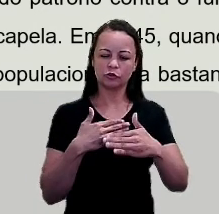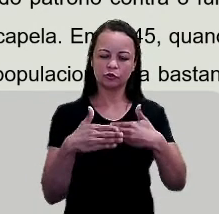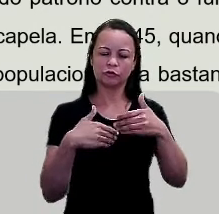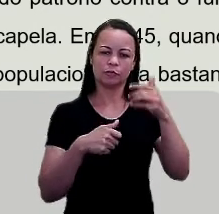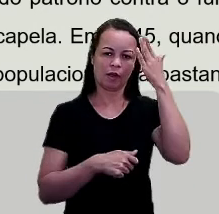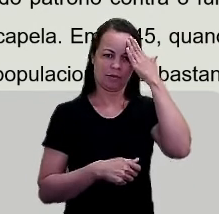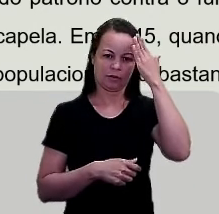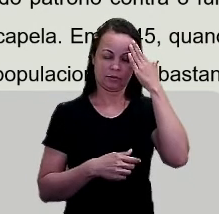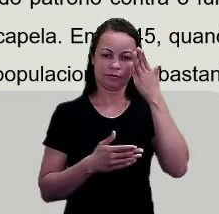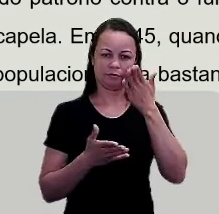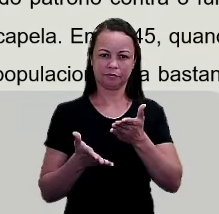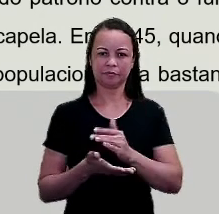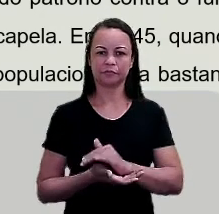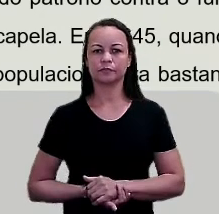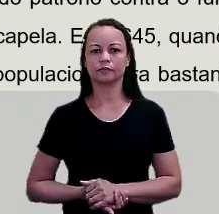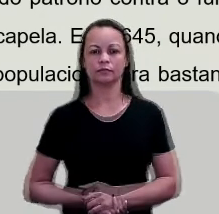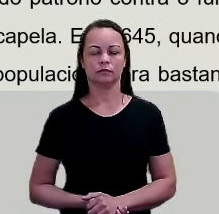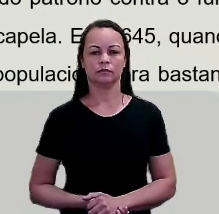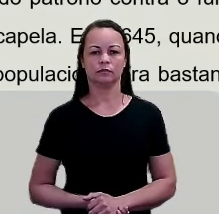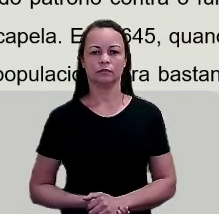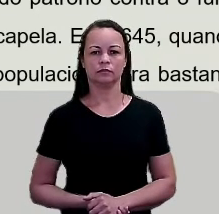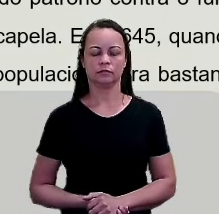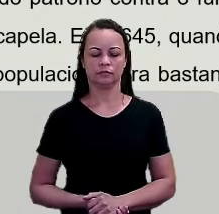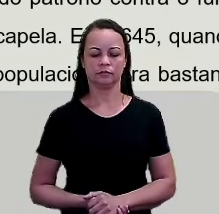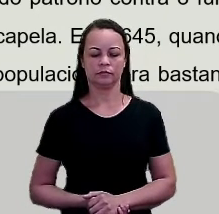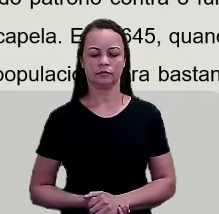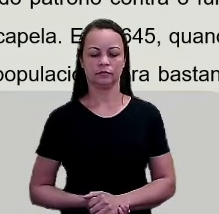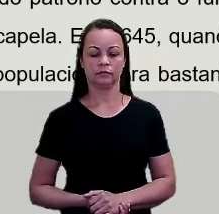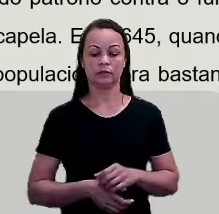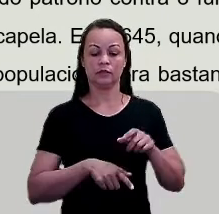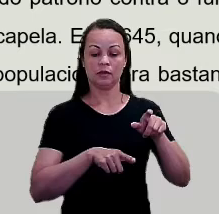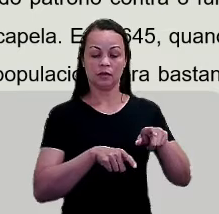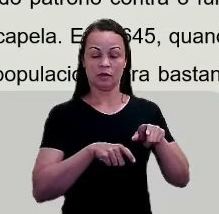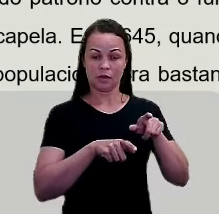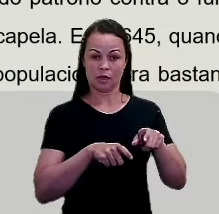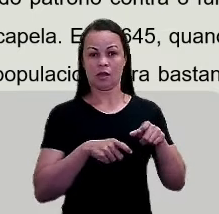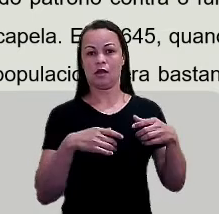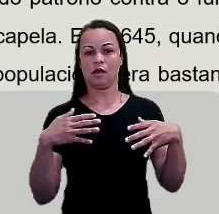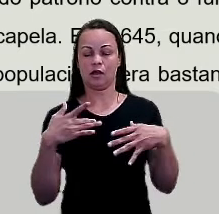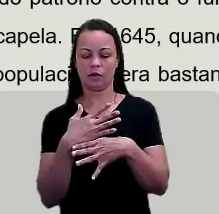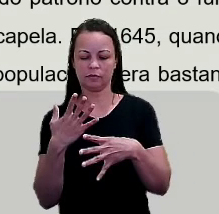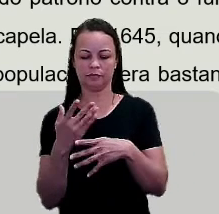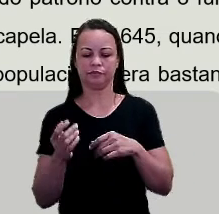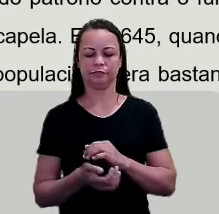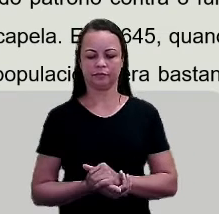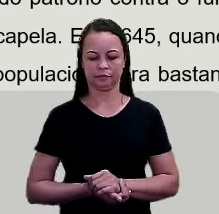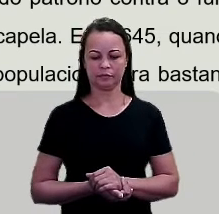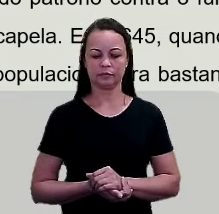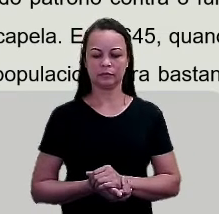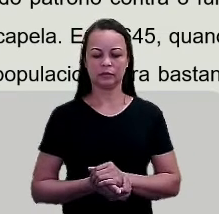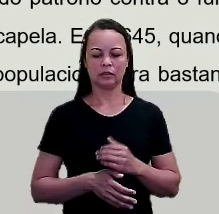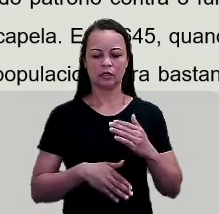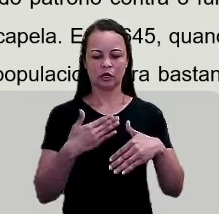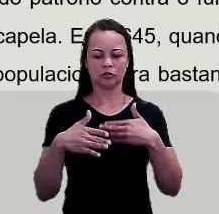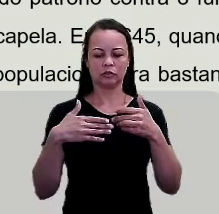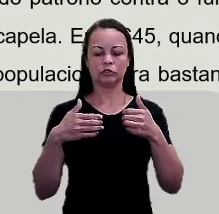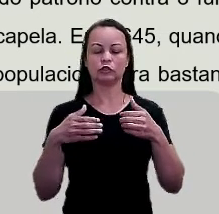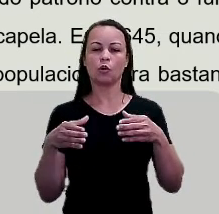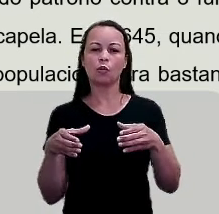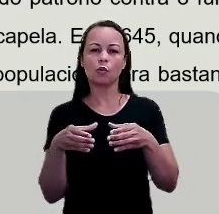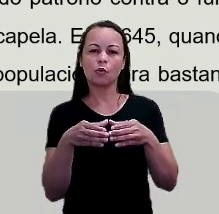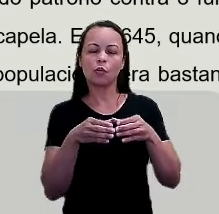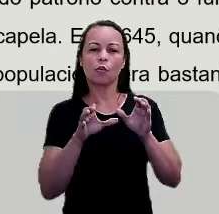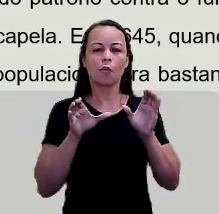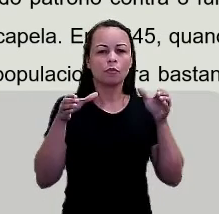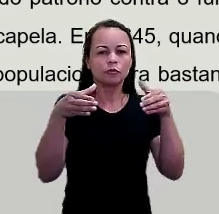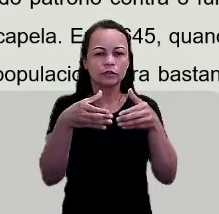agora. Vamos lá? A cidade e o campo, suas transformações. As cidades e os campos são comunidades vivas